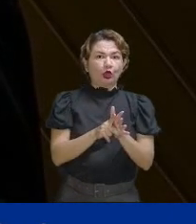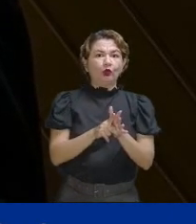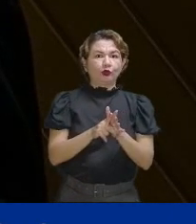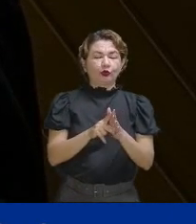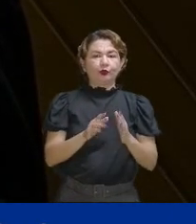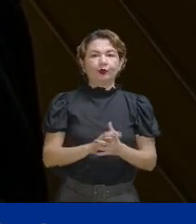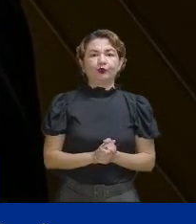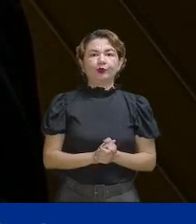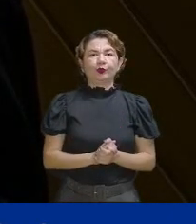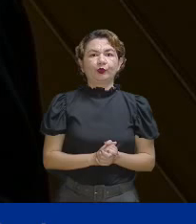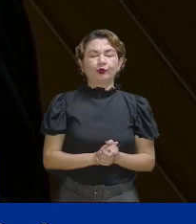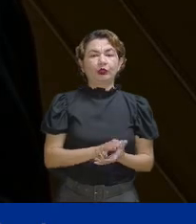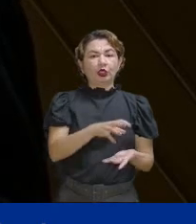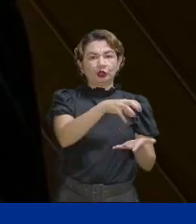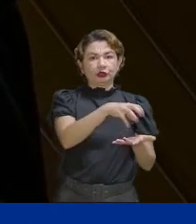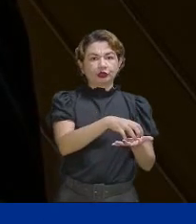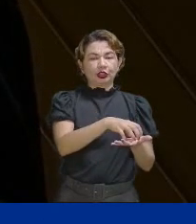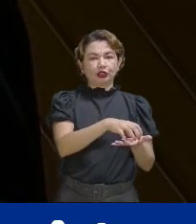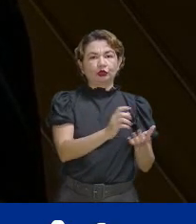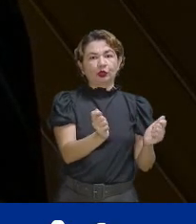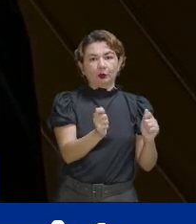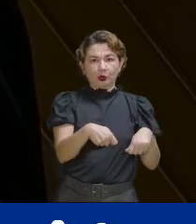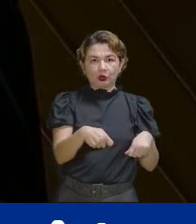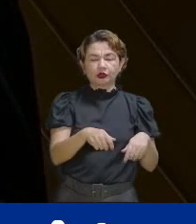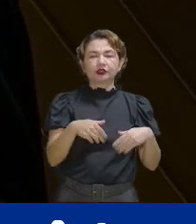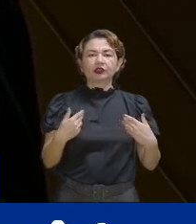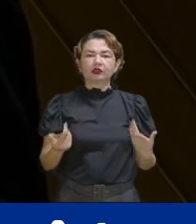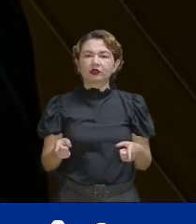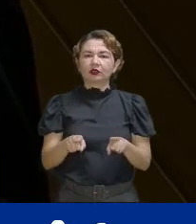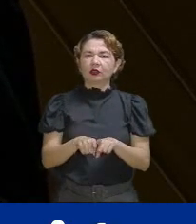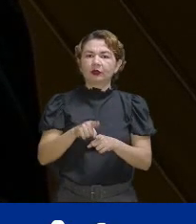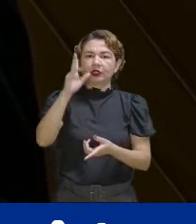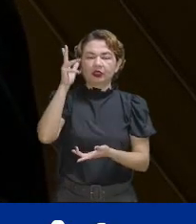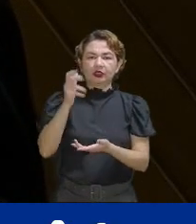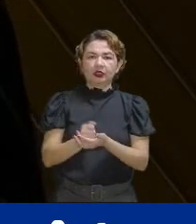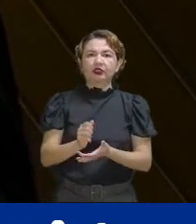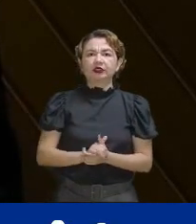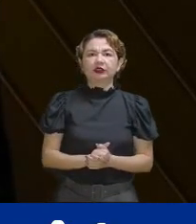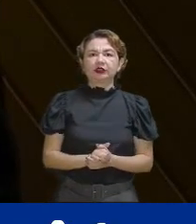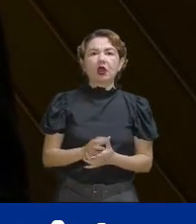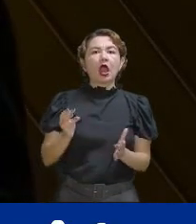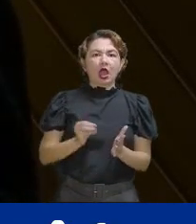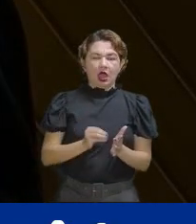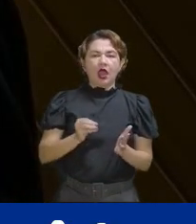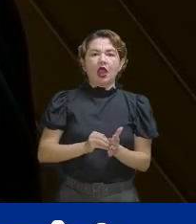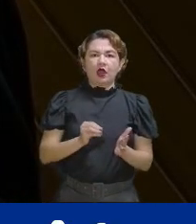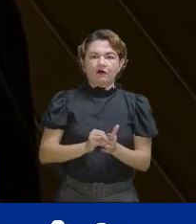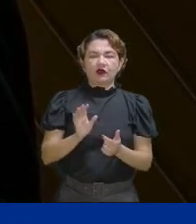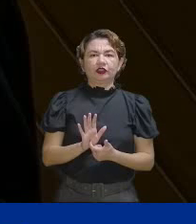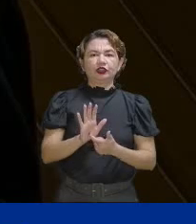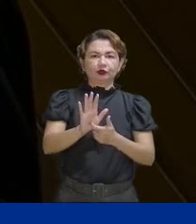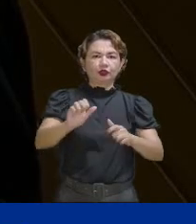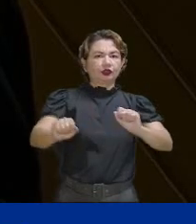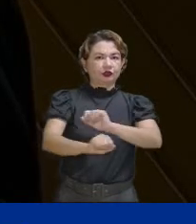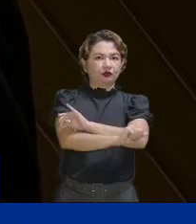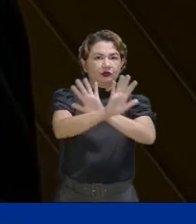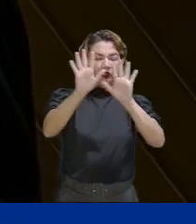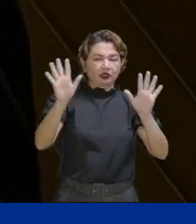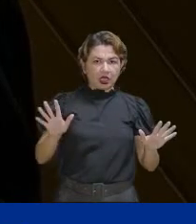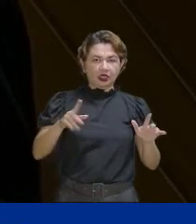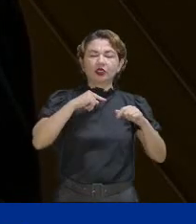a instância competente. Adicionalmente, foi pontuada na decisão embargada a ausência de demonstração clara